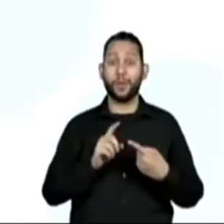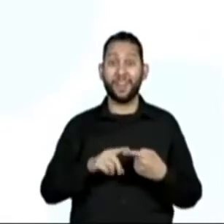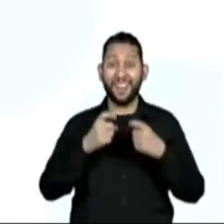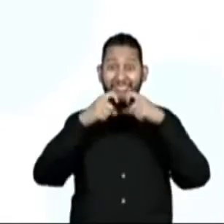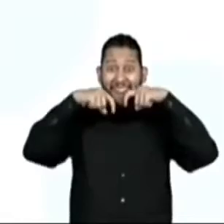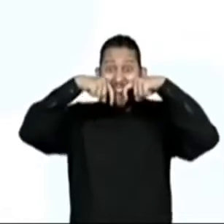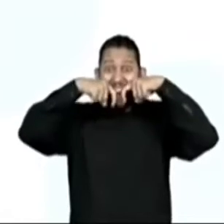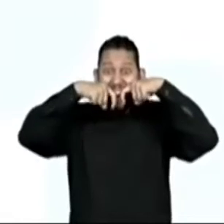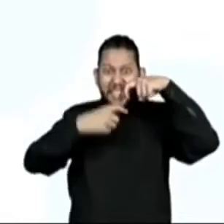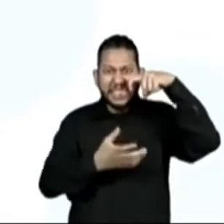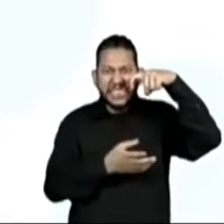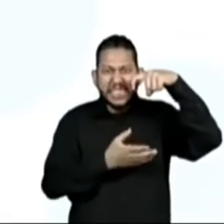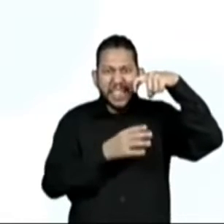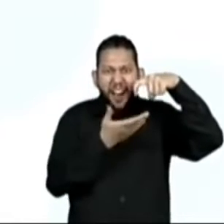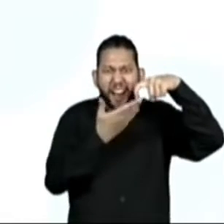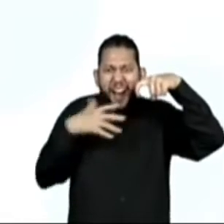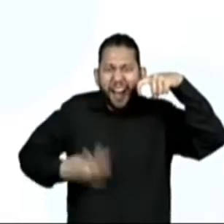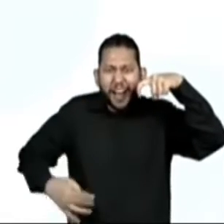Isso.